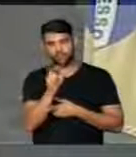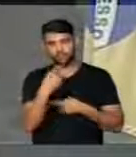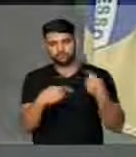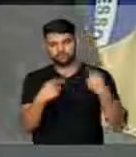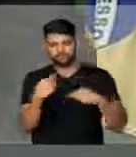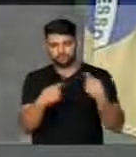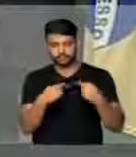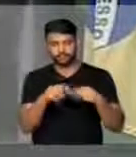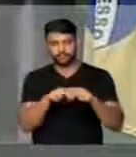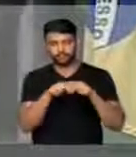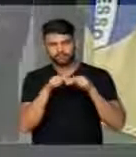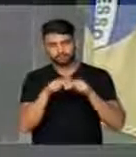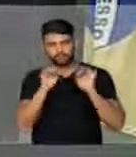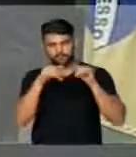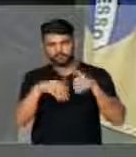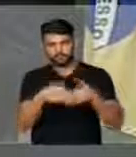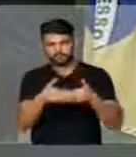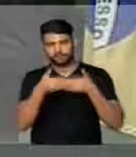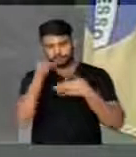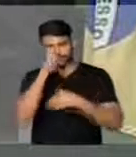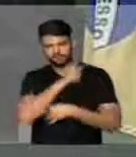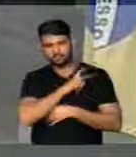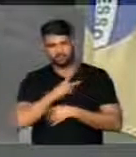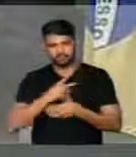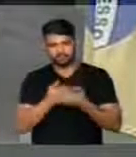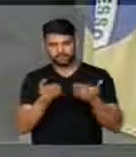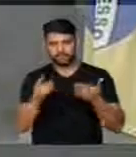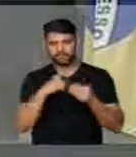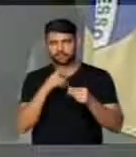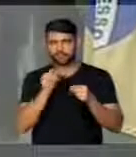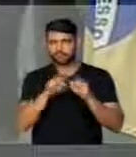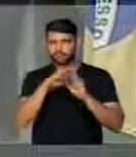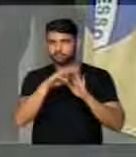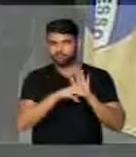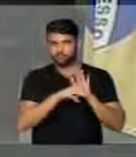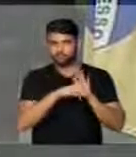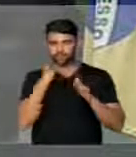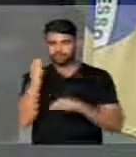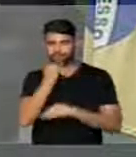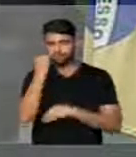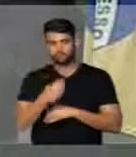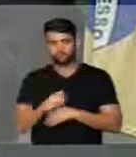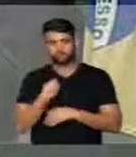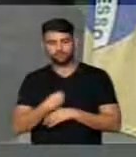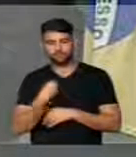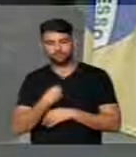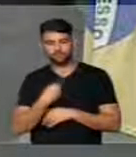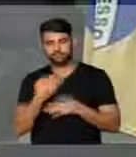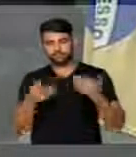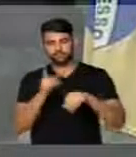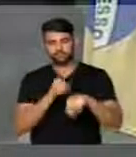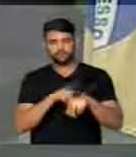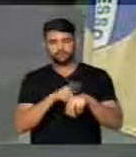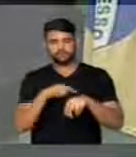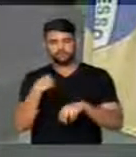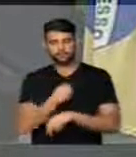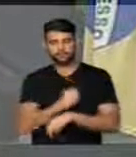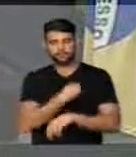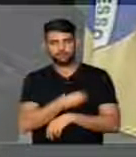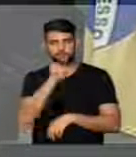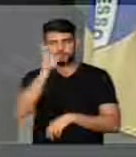política. Peço para concluir apenas, senhor presidente, que essa é uma medida fundamental nesse momento em que vivemos